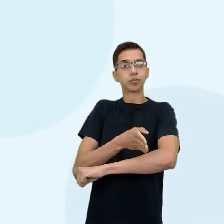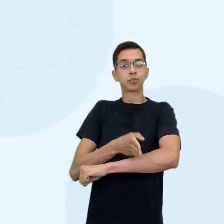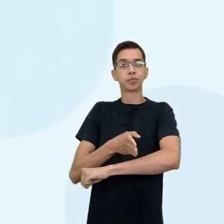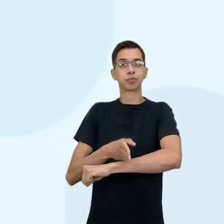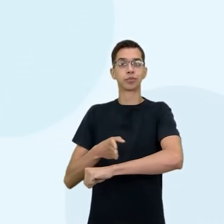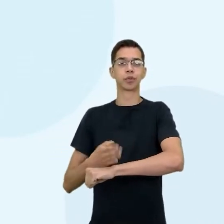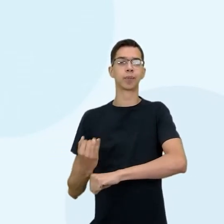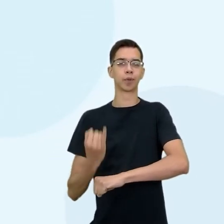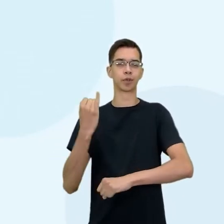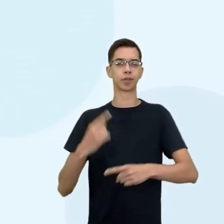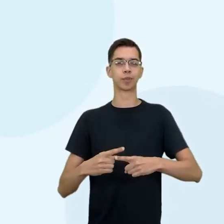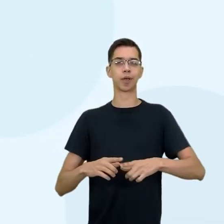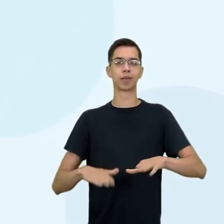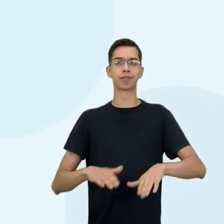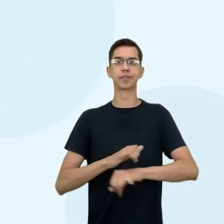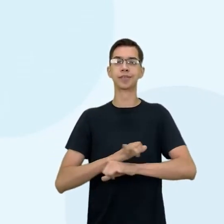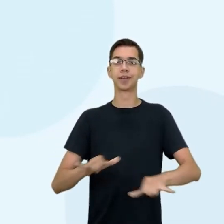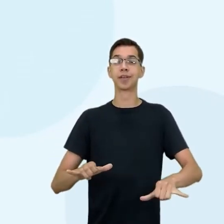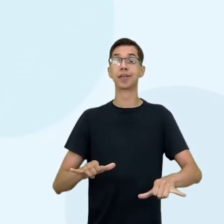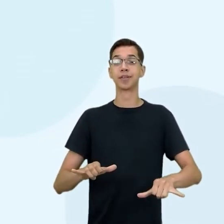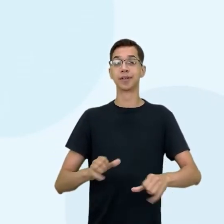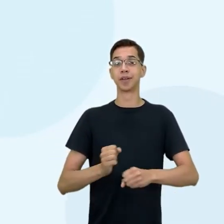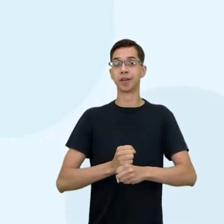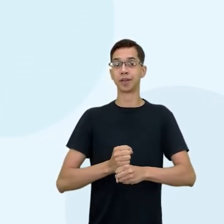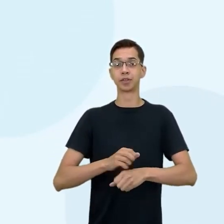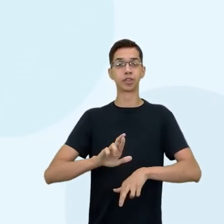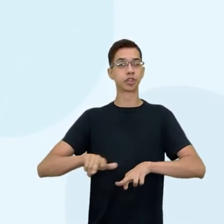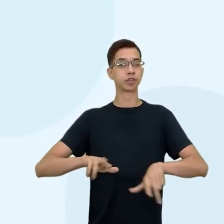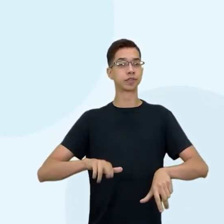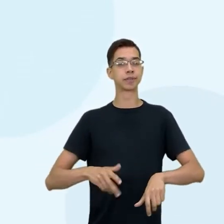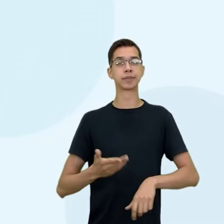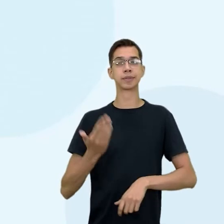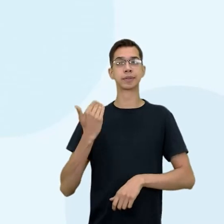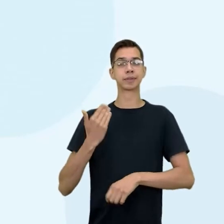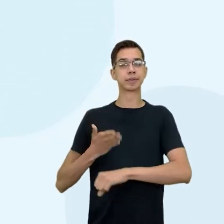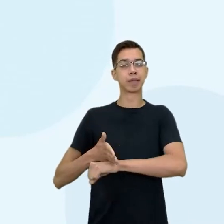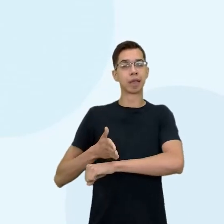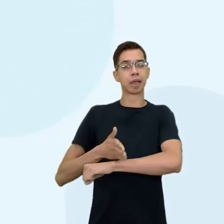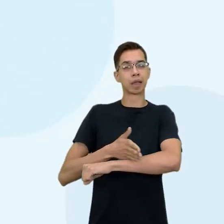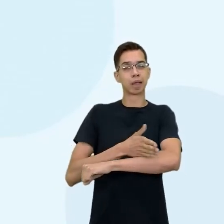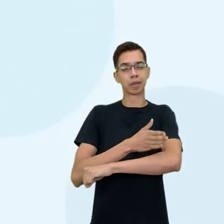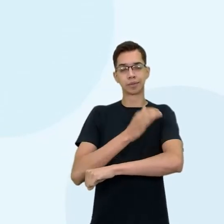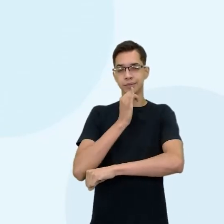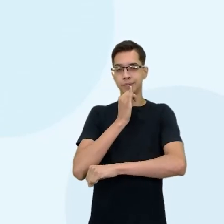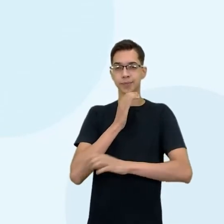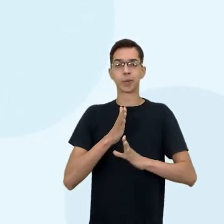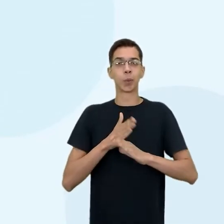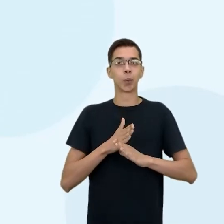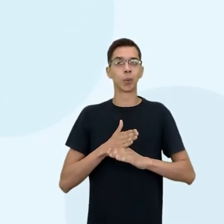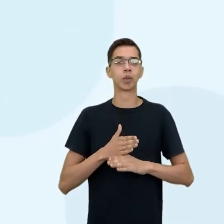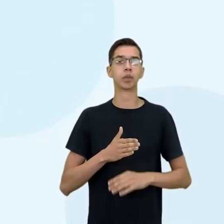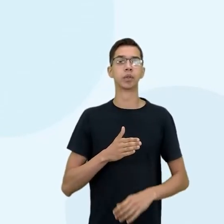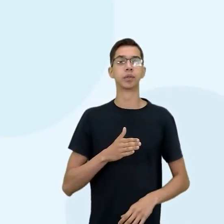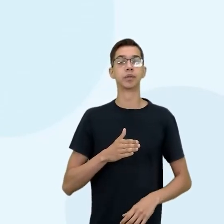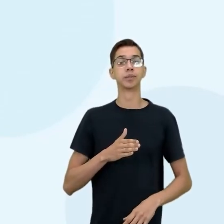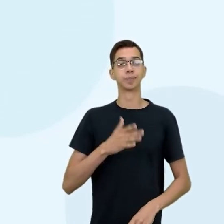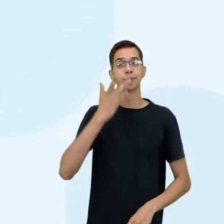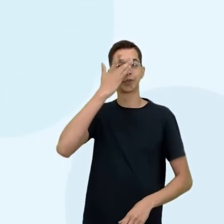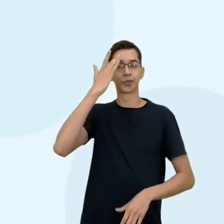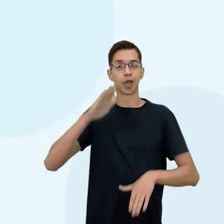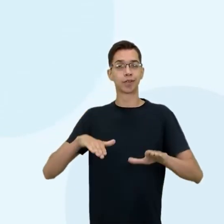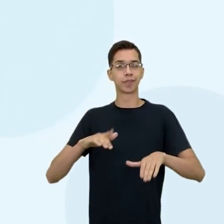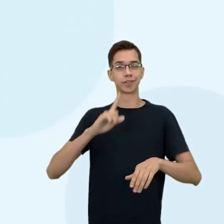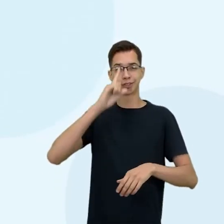lá de épocas distintas e aí a gente fica um pouco perdido, assim, principalmente quem tem dificuldade com história, como é o meu caso. Os